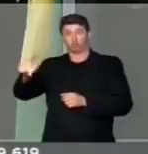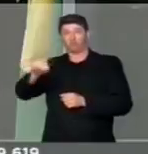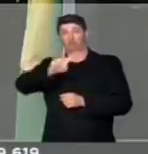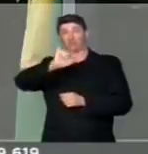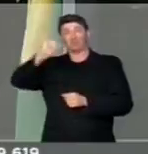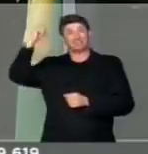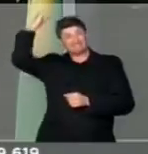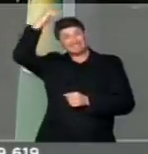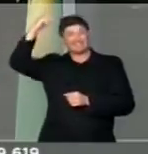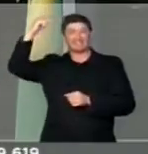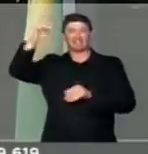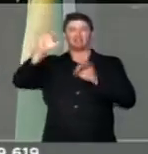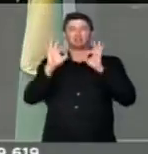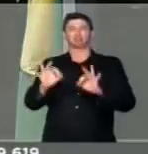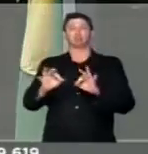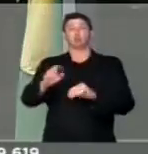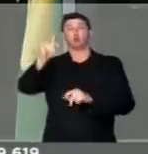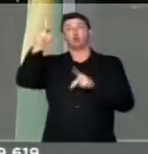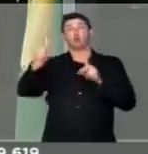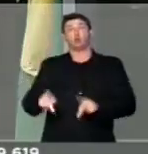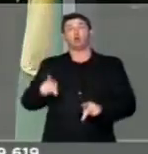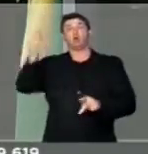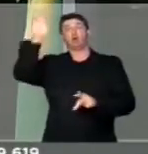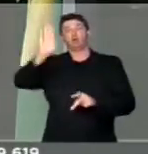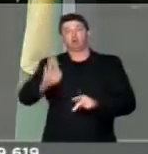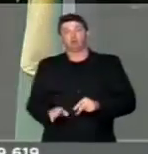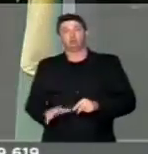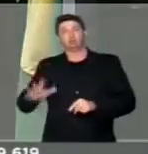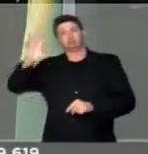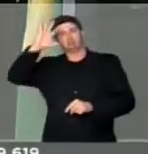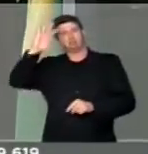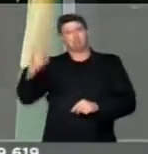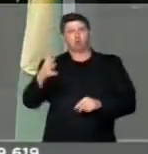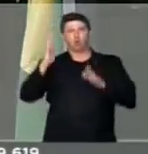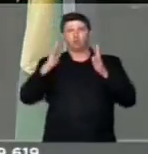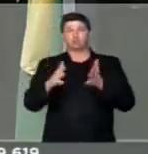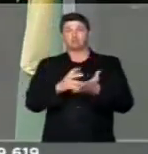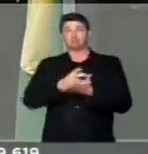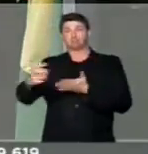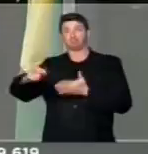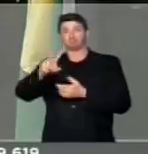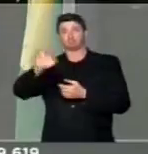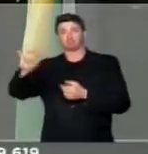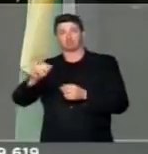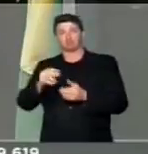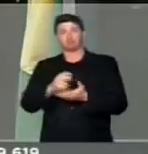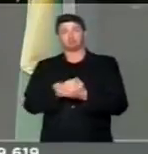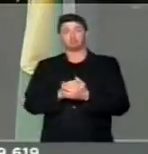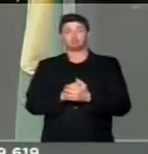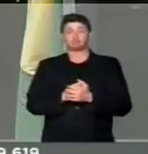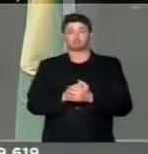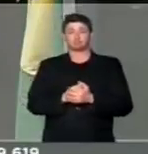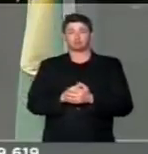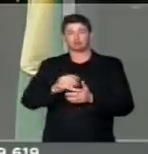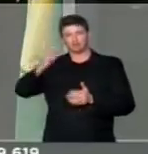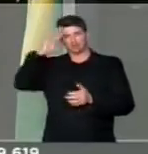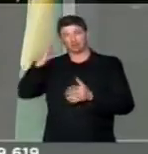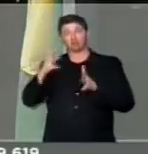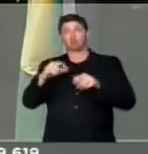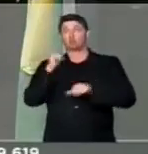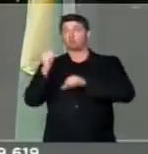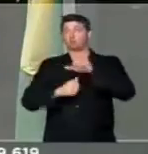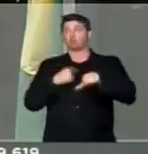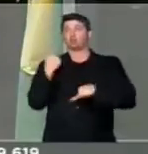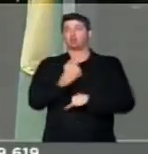consagrador. O povo brasileiro já decidiu pelo impeachment, já decidiu que queremos